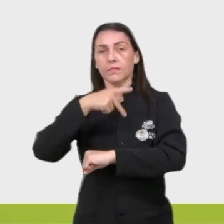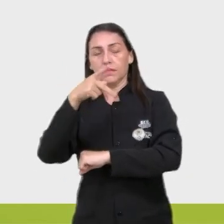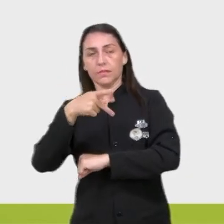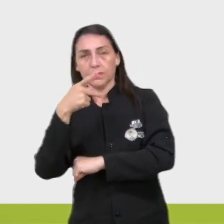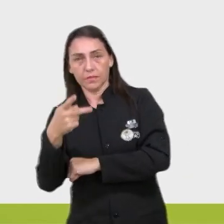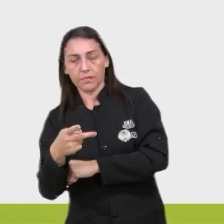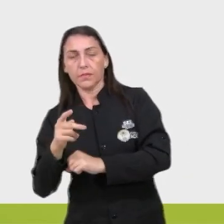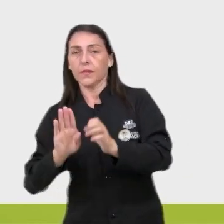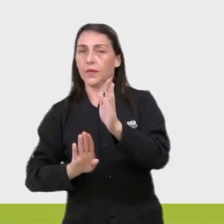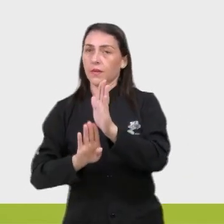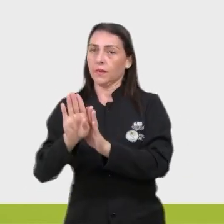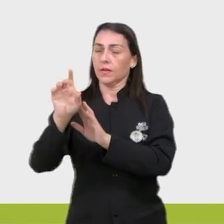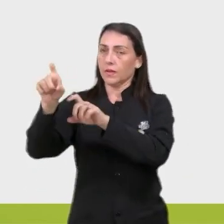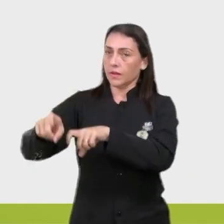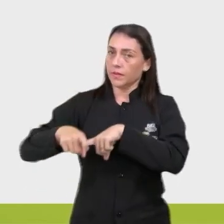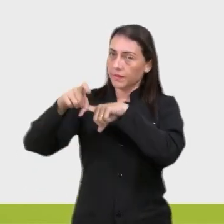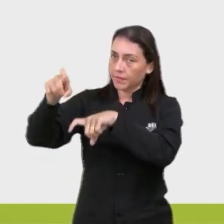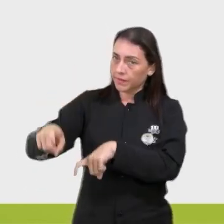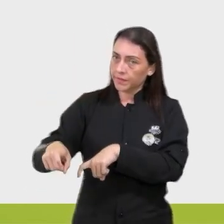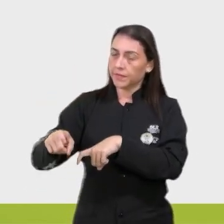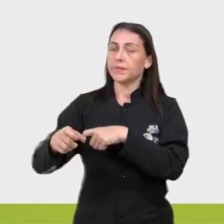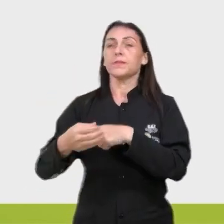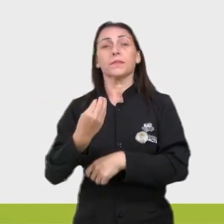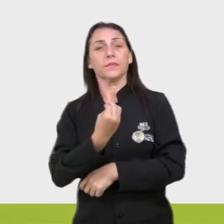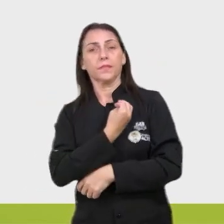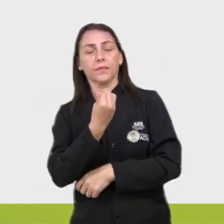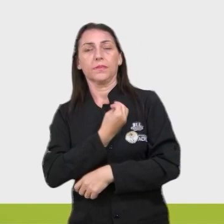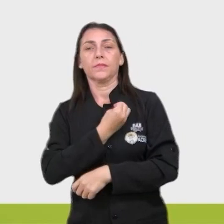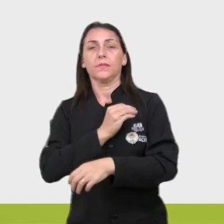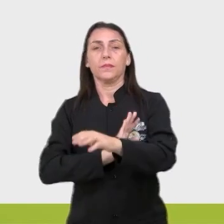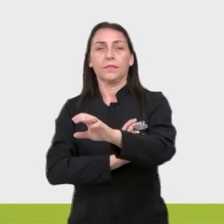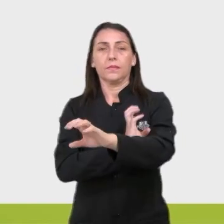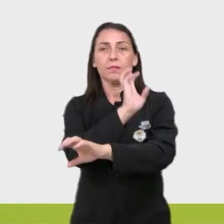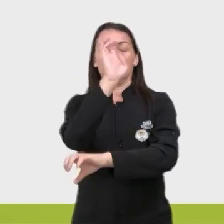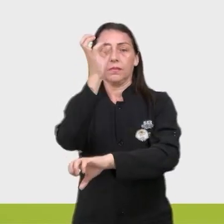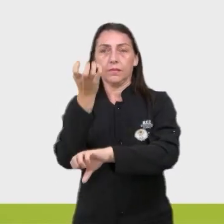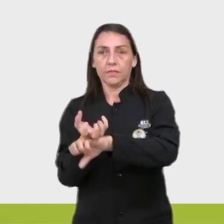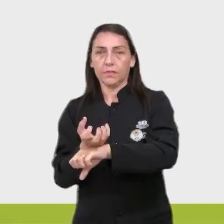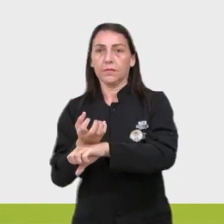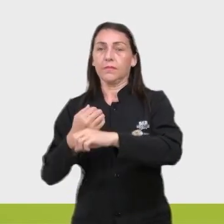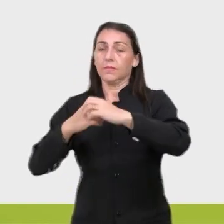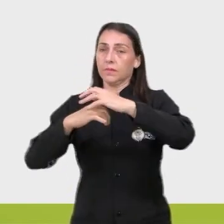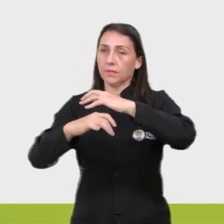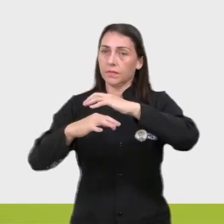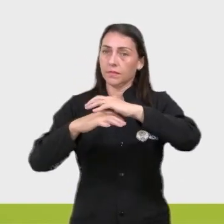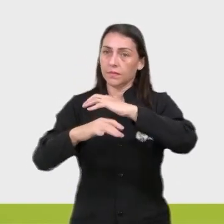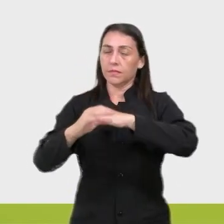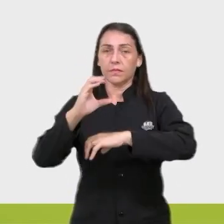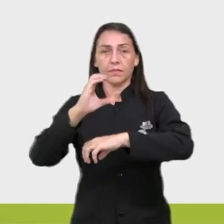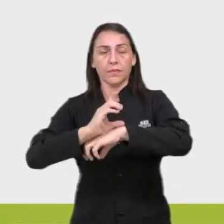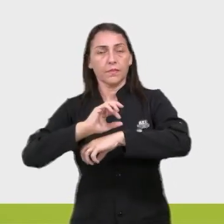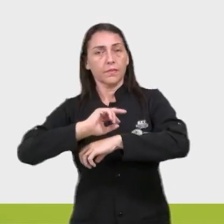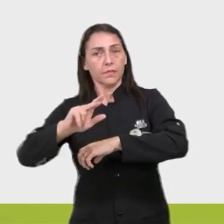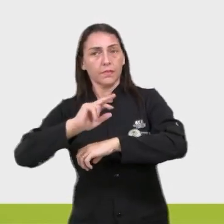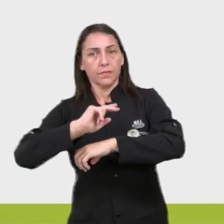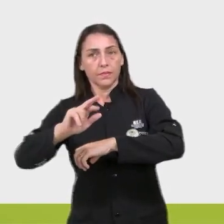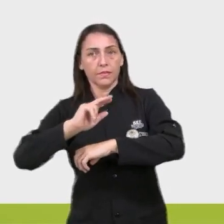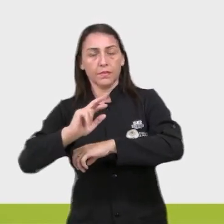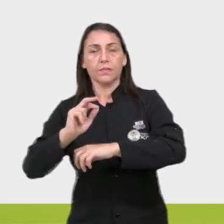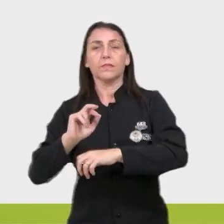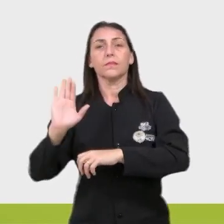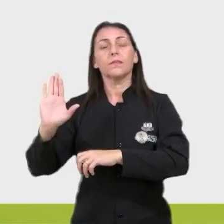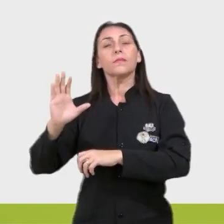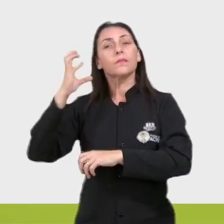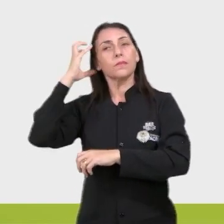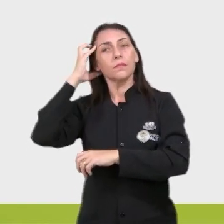aí sobre o avanço da agricultura, que é bem presente no Cerrado. C, Pantanal? Não, o Pantanal é uma faixa de transição que está ali para o